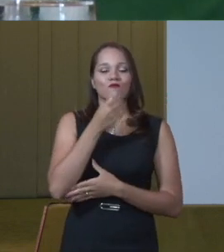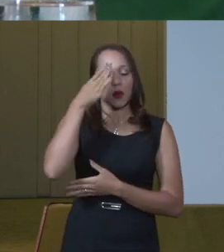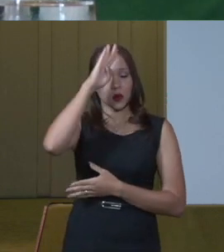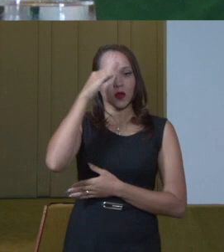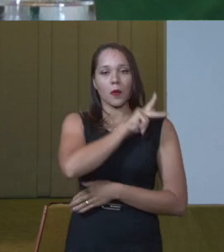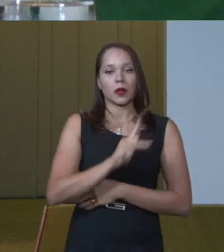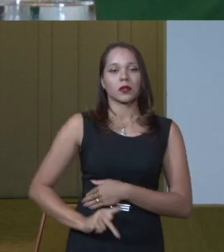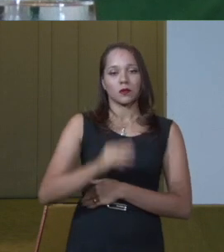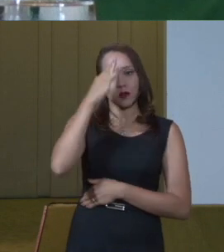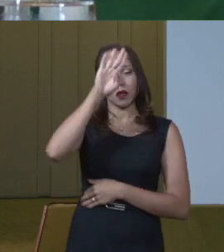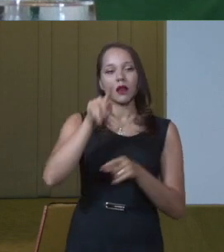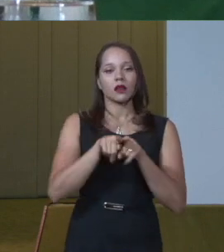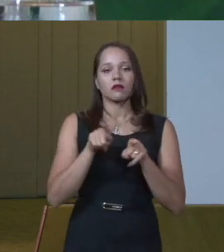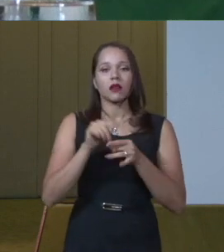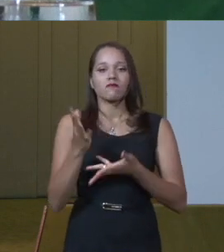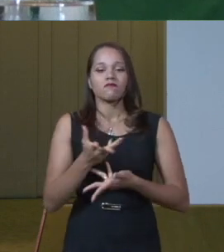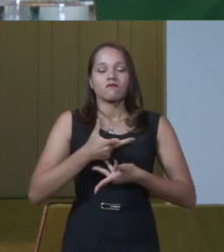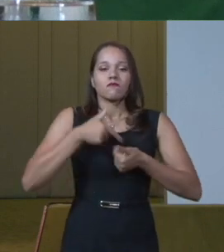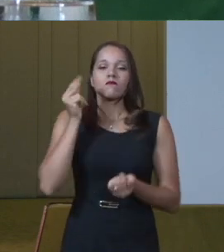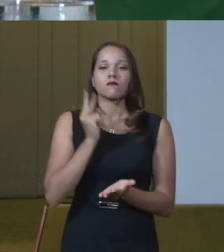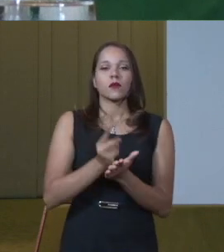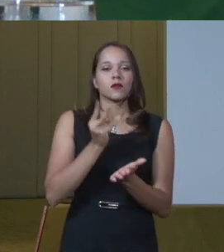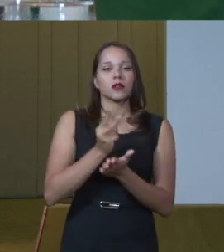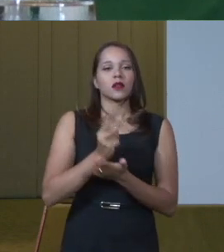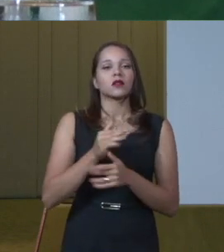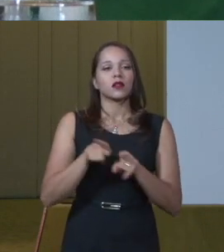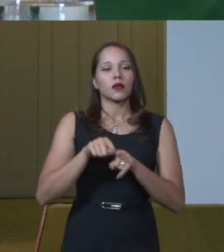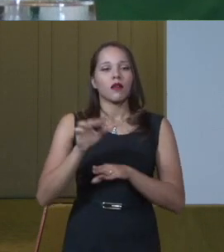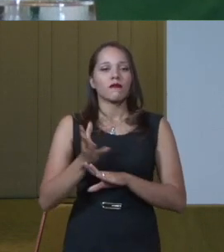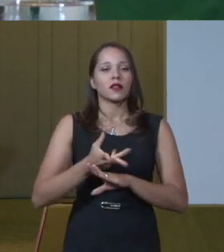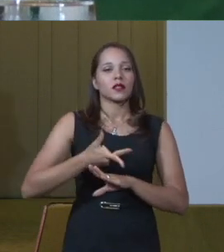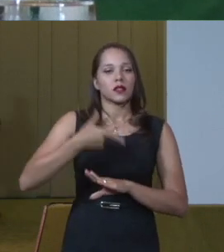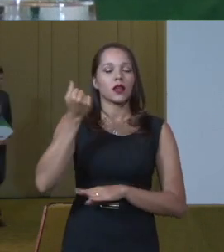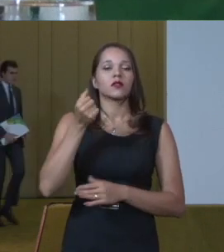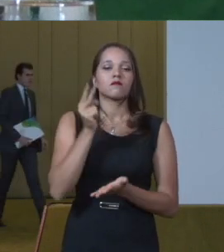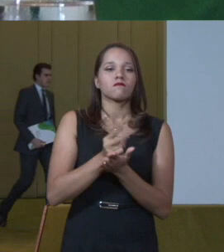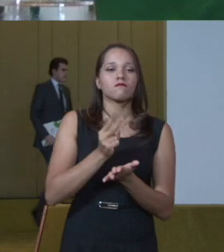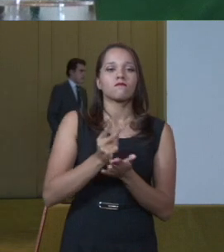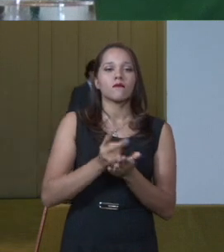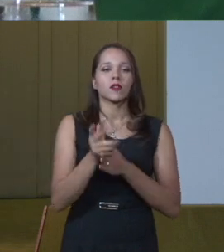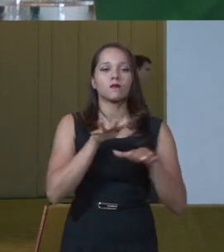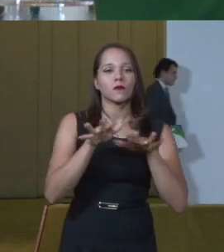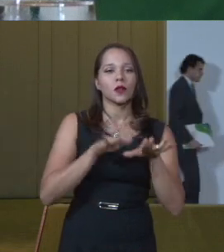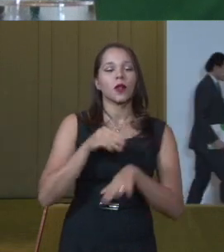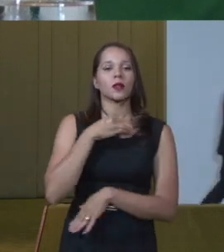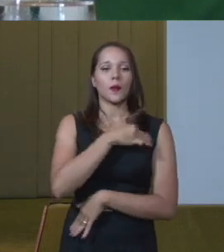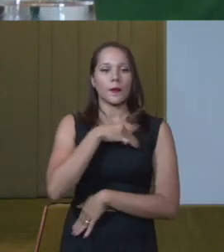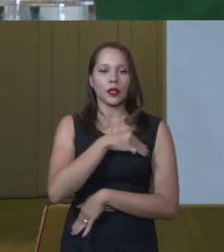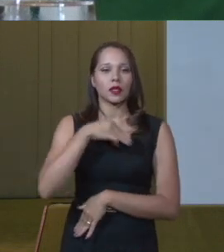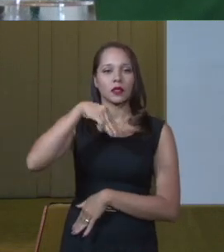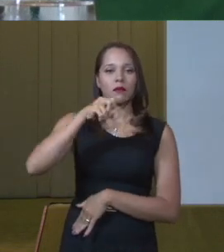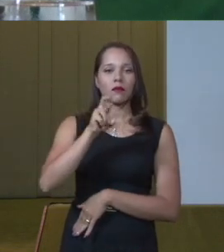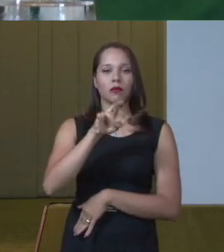sob a liderança inspiradora, constante, eficiente e permanentemente mobilizadora da ministra